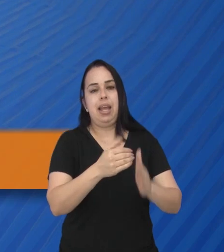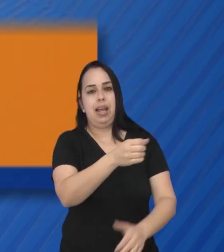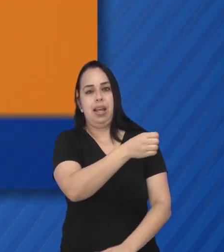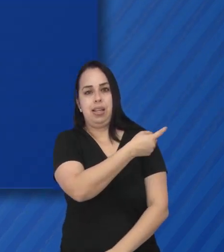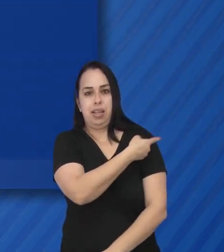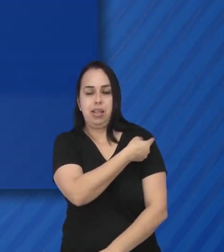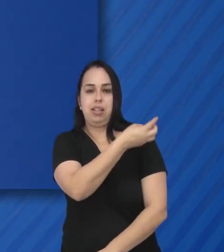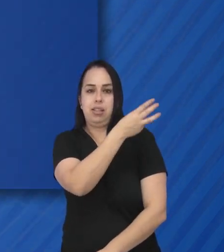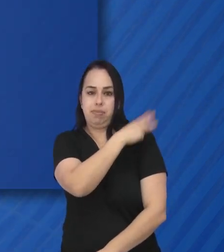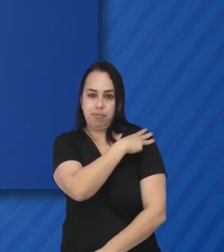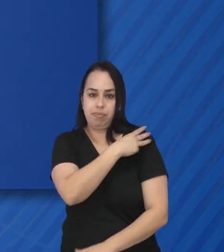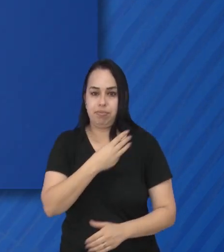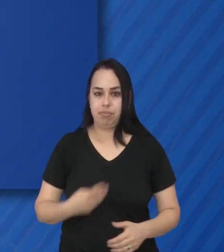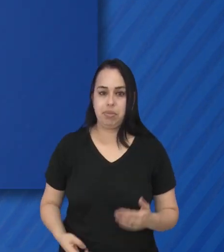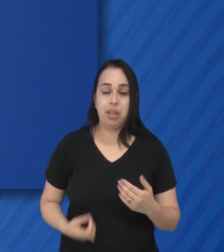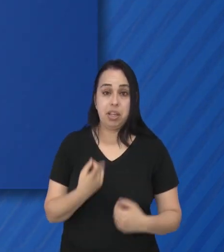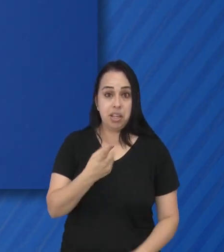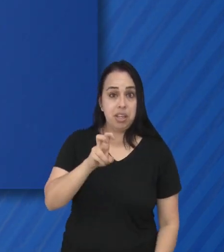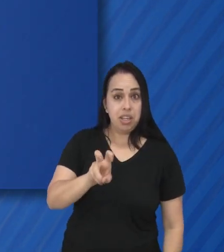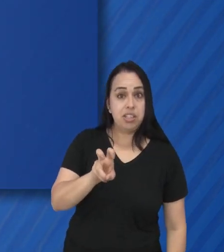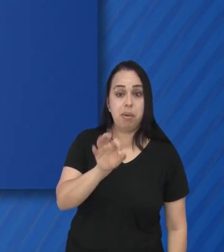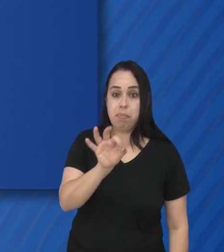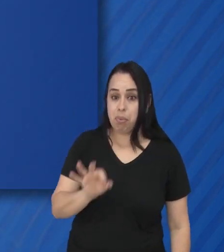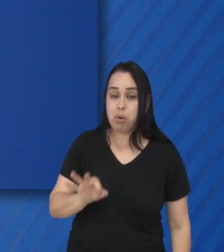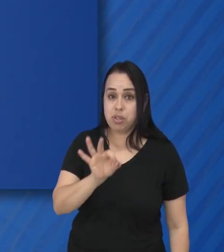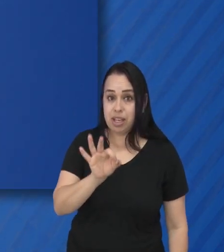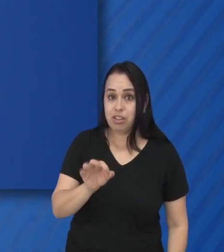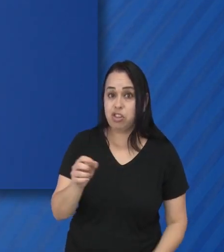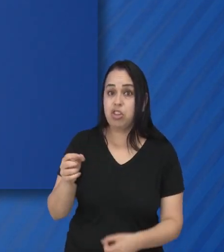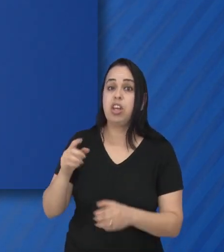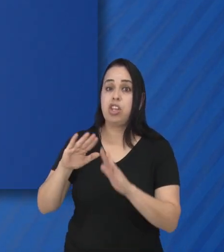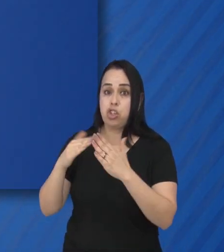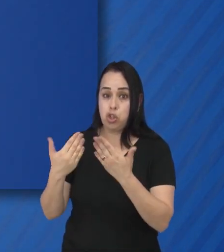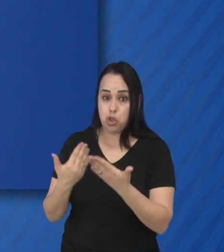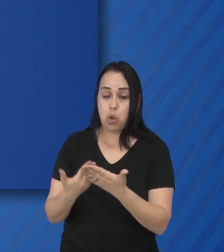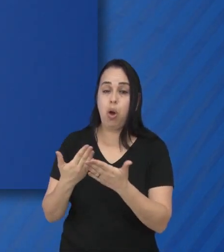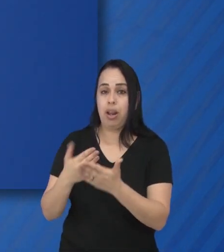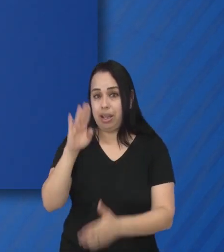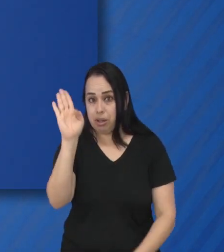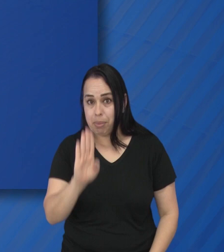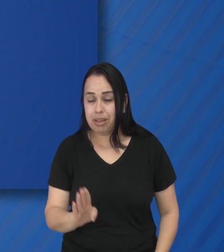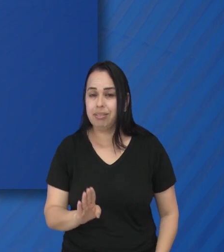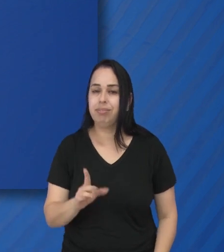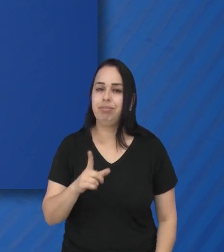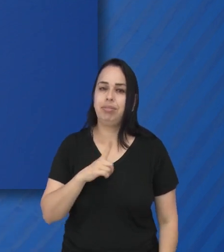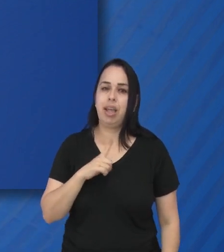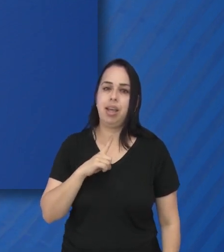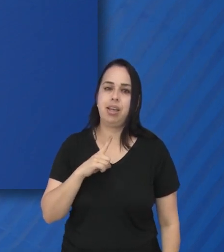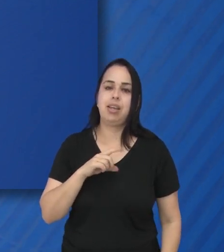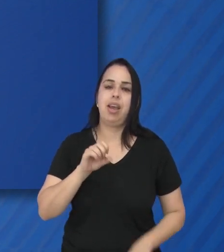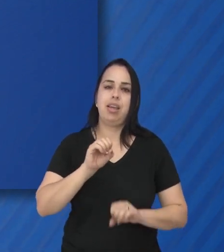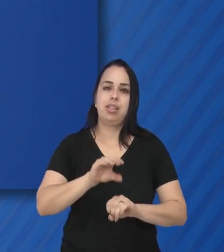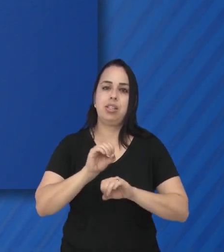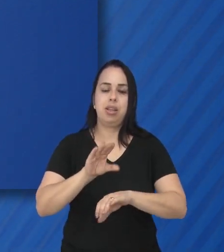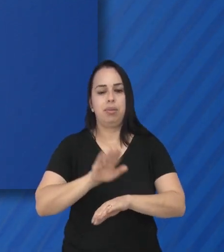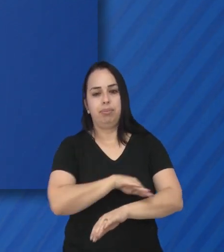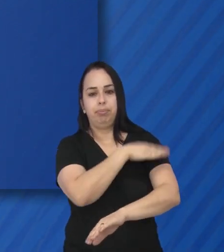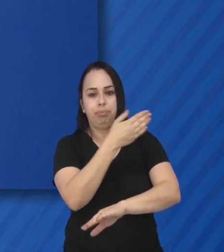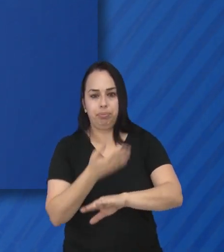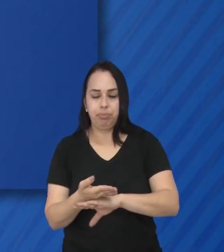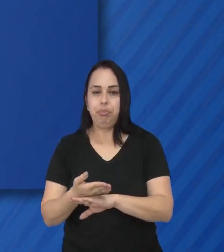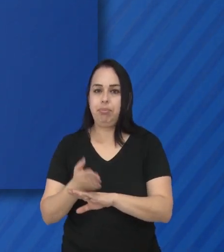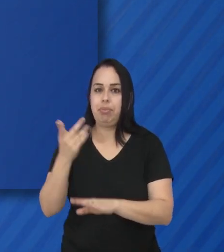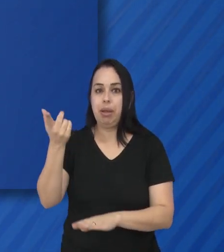Segundo o Ministério da Educação, somente 15% das escolas brasileiras têm ensino em tempo integral atualmente. O